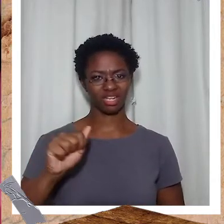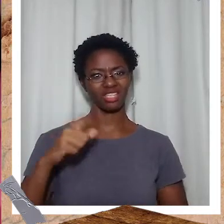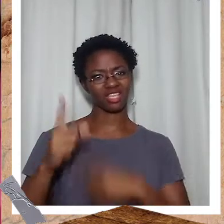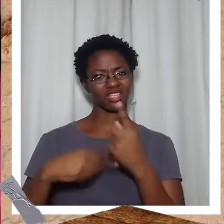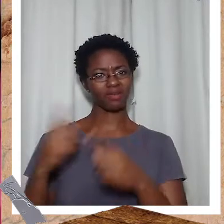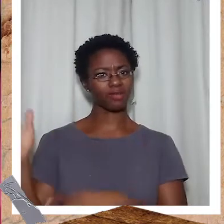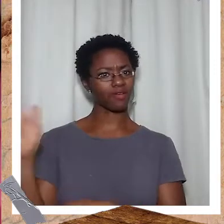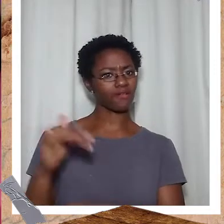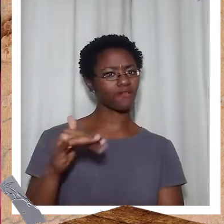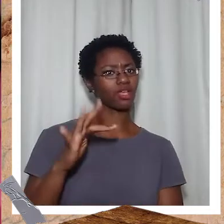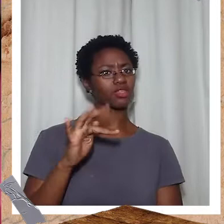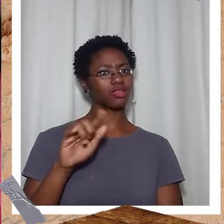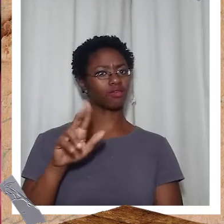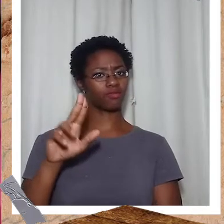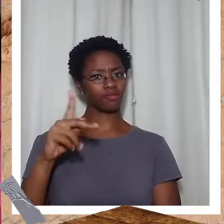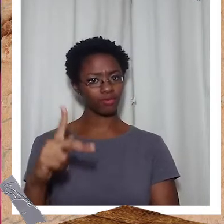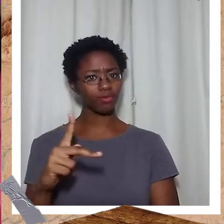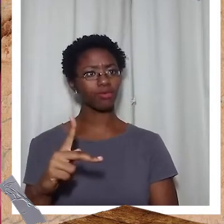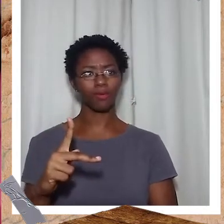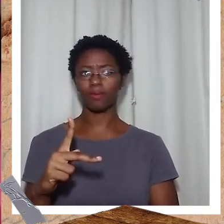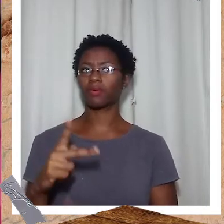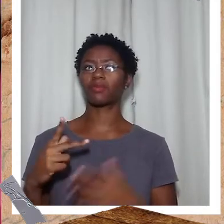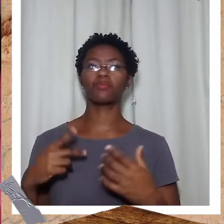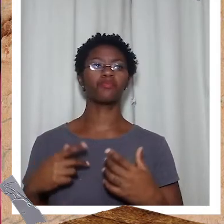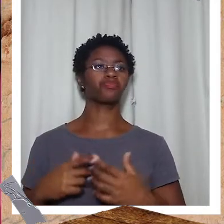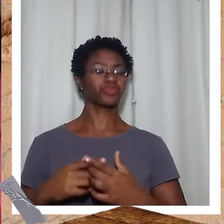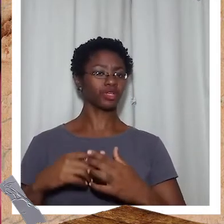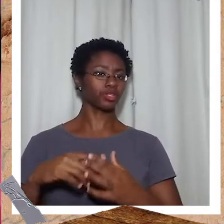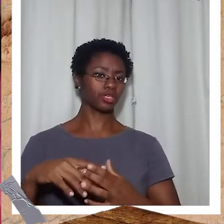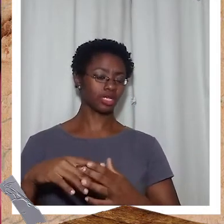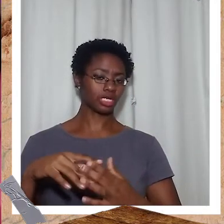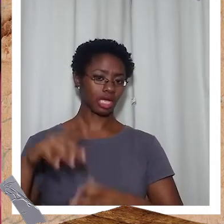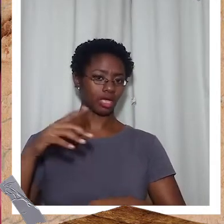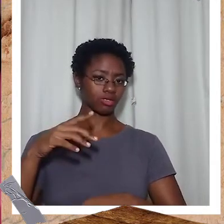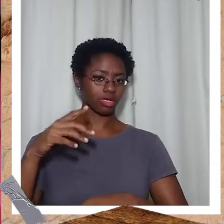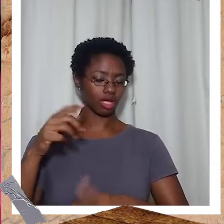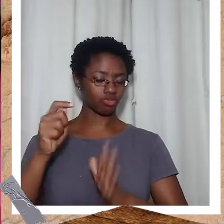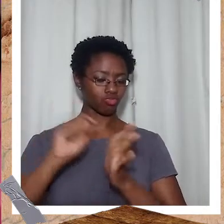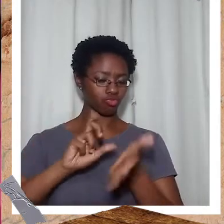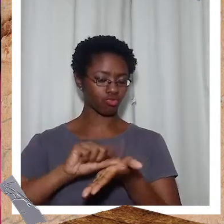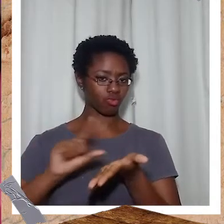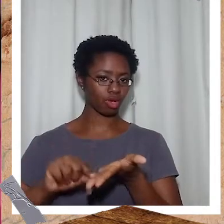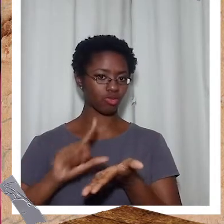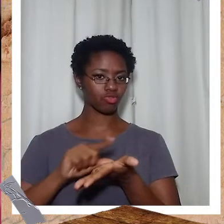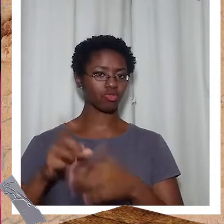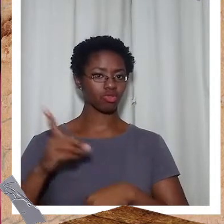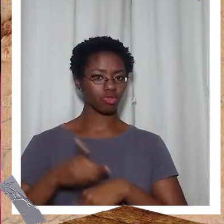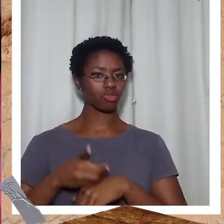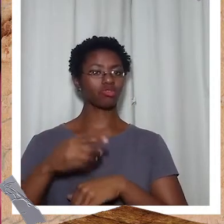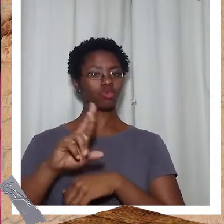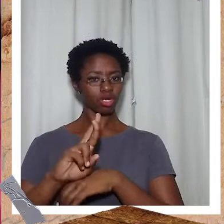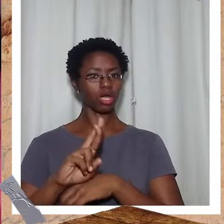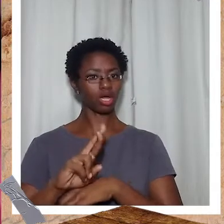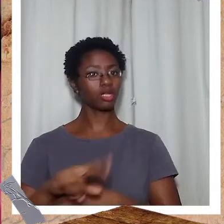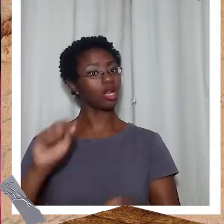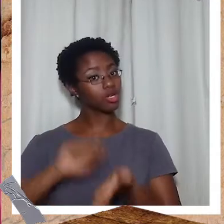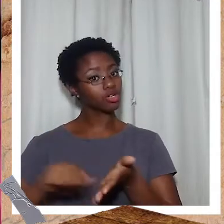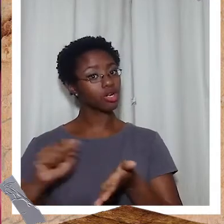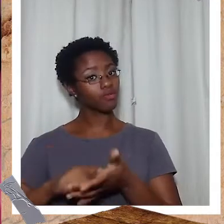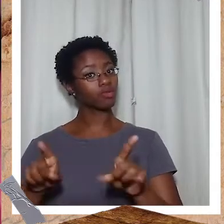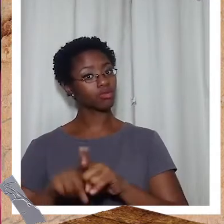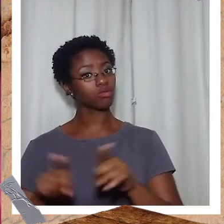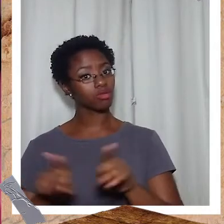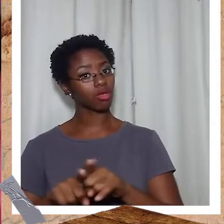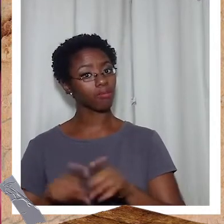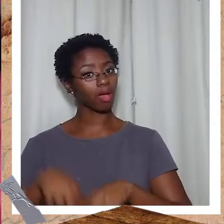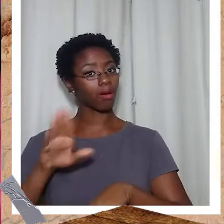aqui na FLUP, explora magistralmente na tese de doutorado dela e no livro. Carolina escreveu autobiografia,